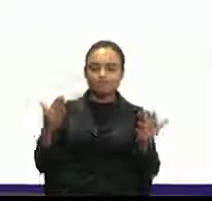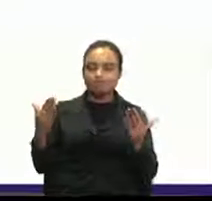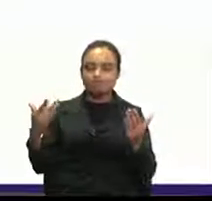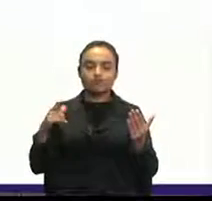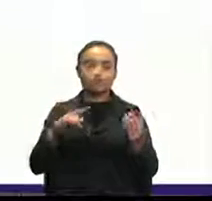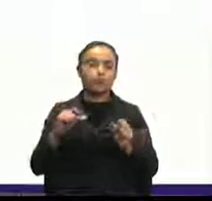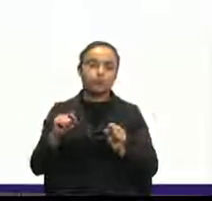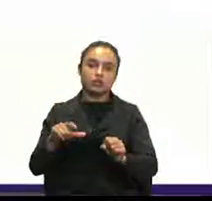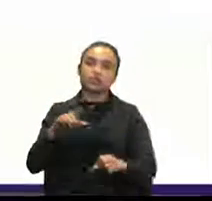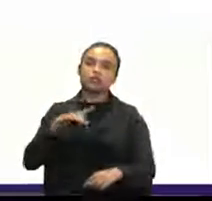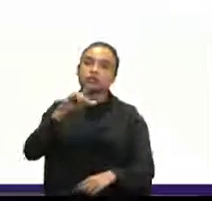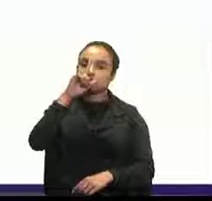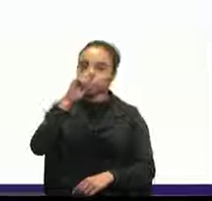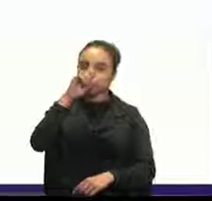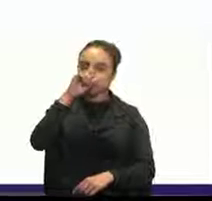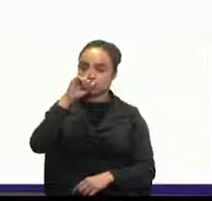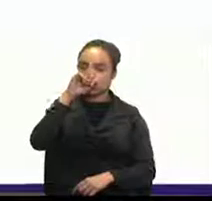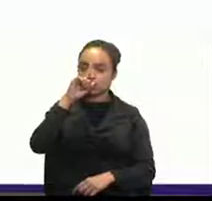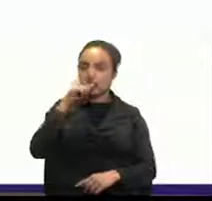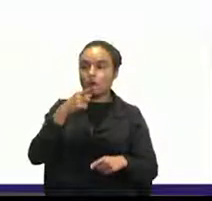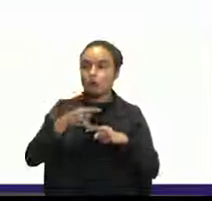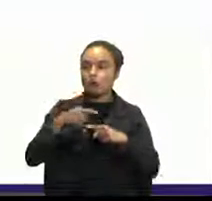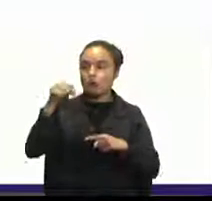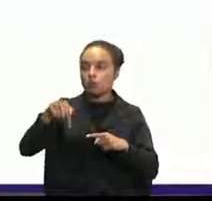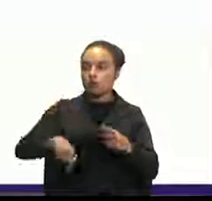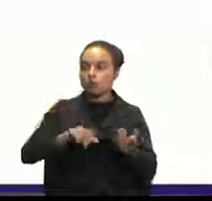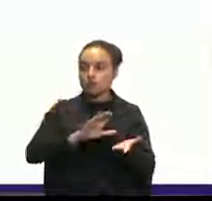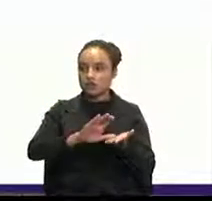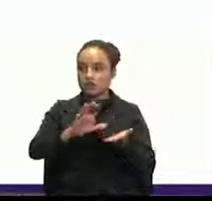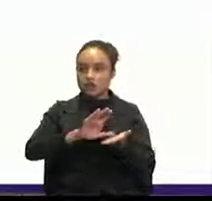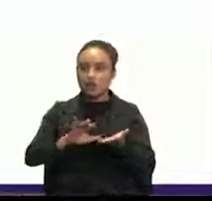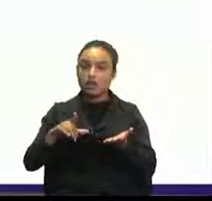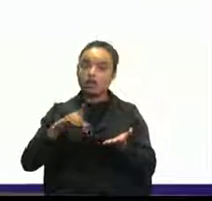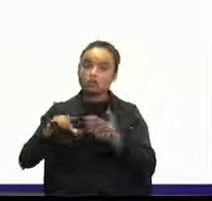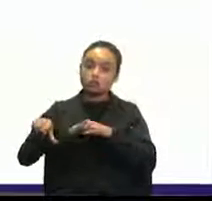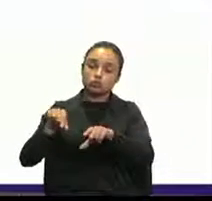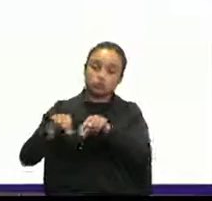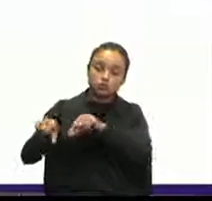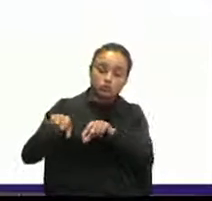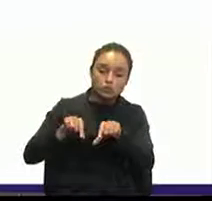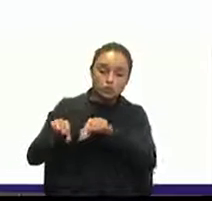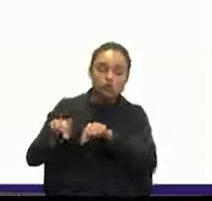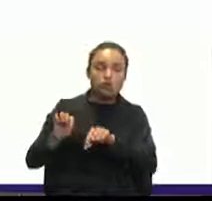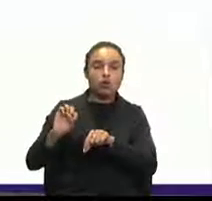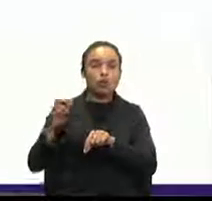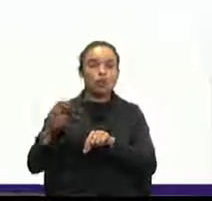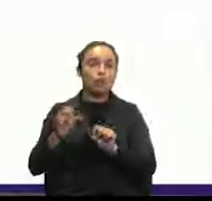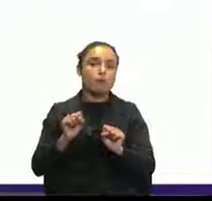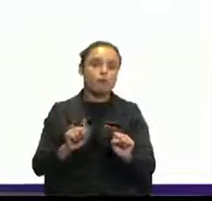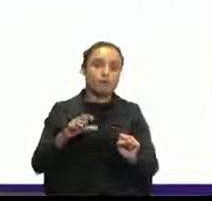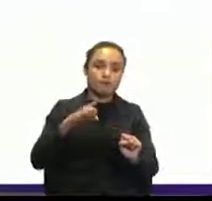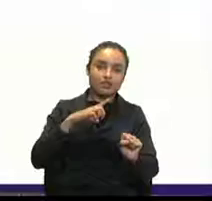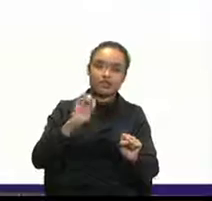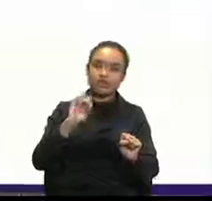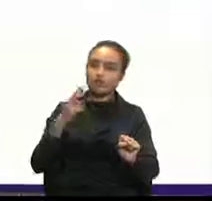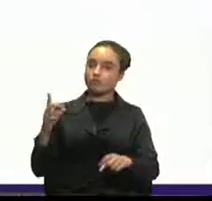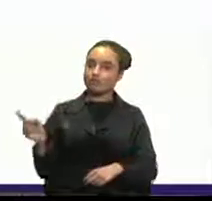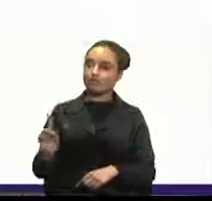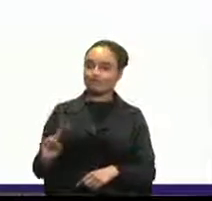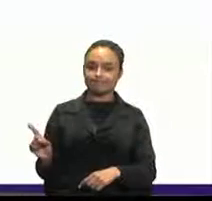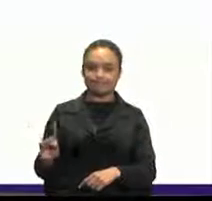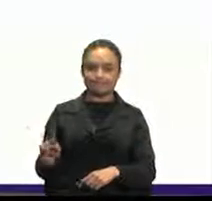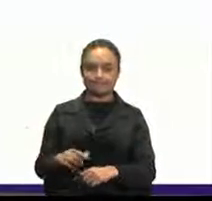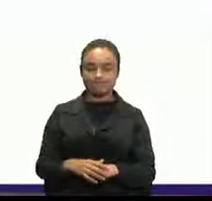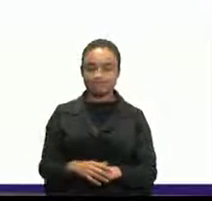pois o que o investidor toma como base nas suas decisões poderá ocorrer ou não por isso é necessário